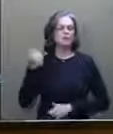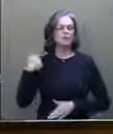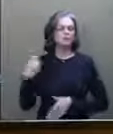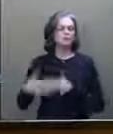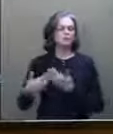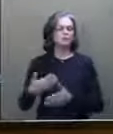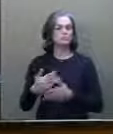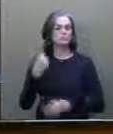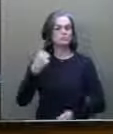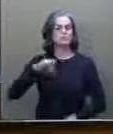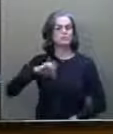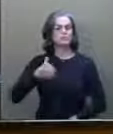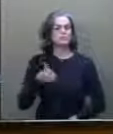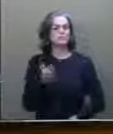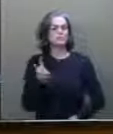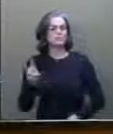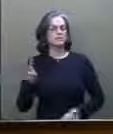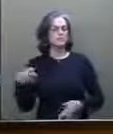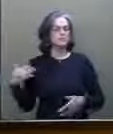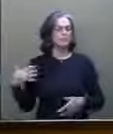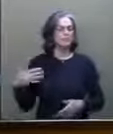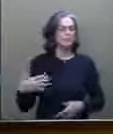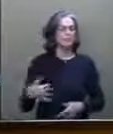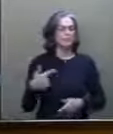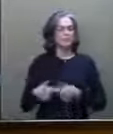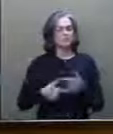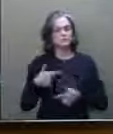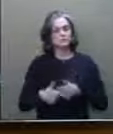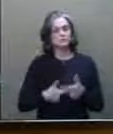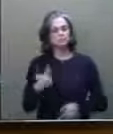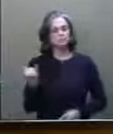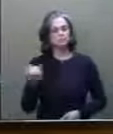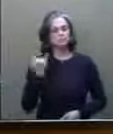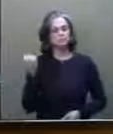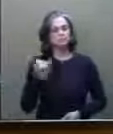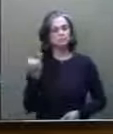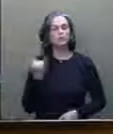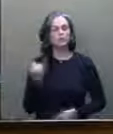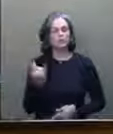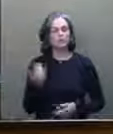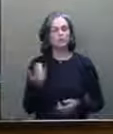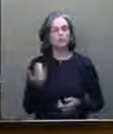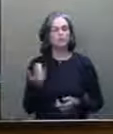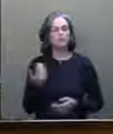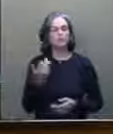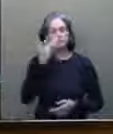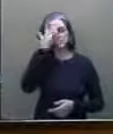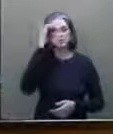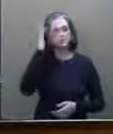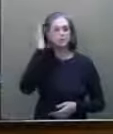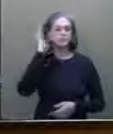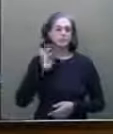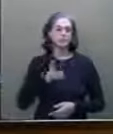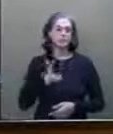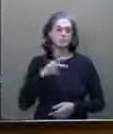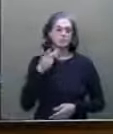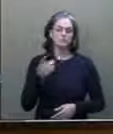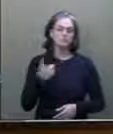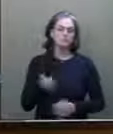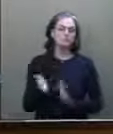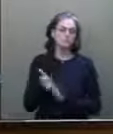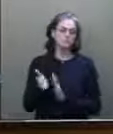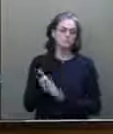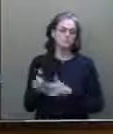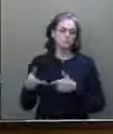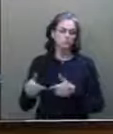desde 1965, com trajetória marcada pelo reconhecimento de seus pares, devido à sua dedicação e sua luta pelas